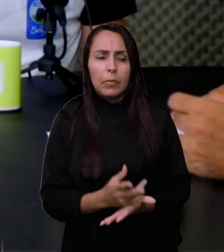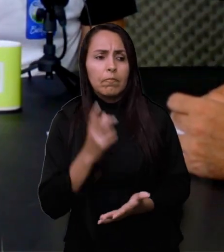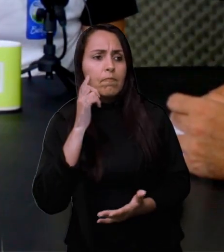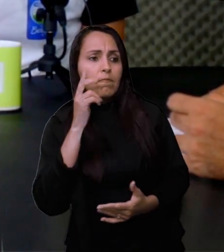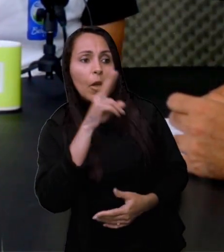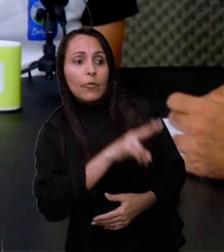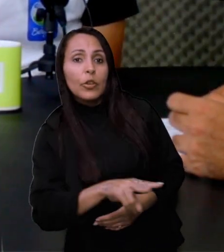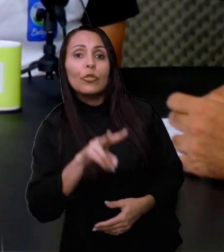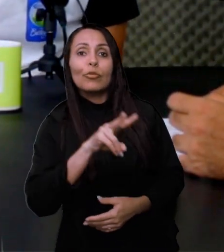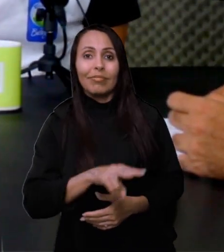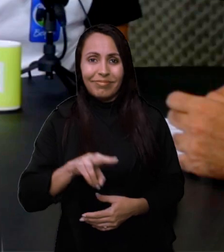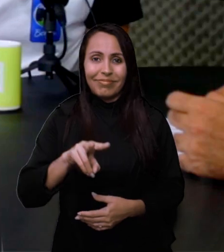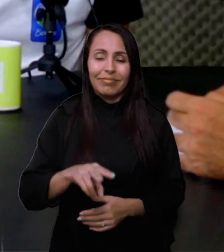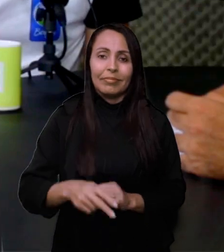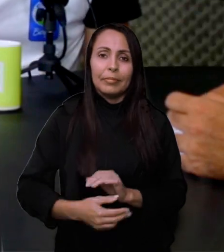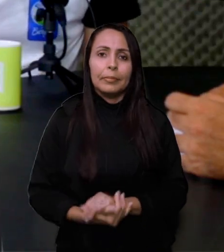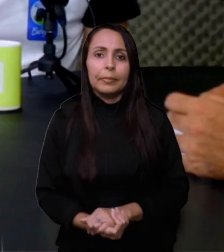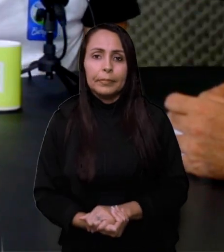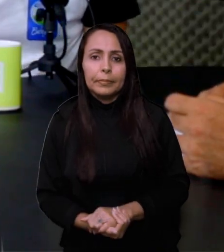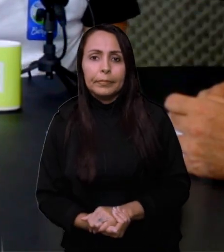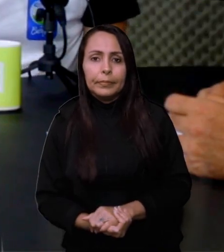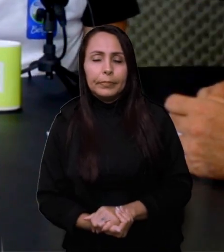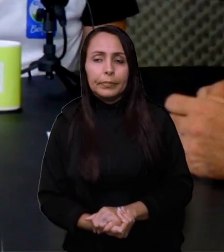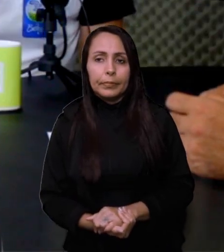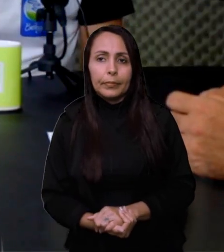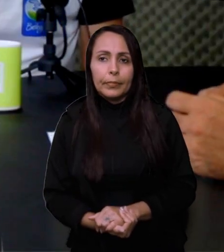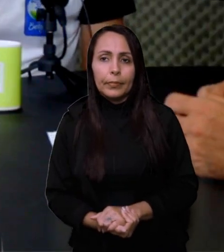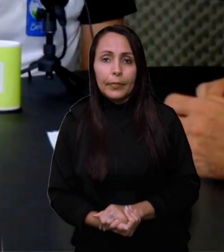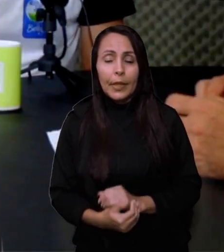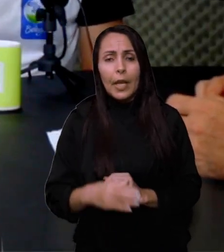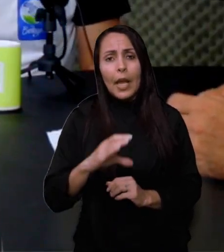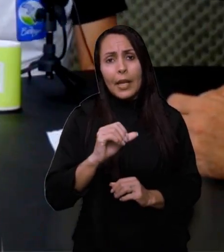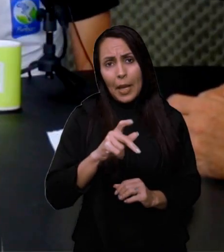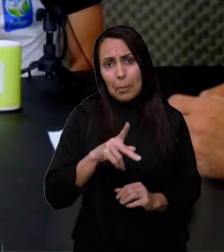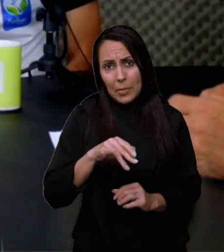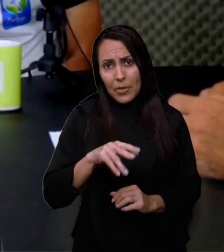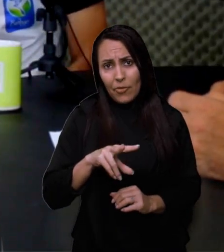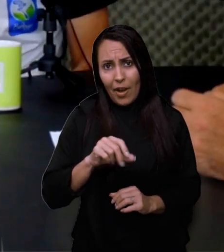né? Agora... Capivara são mais vistos? Não, assim...